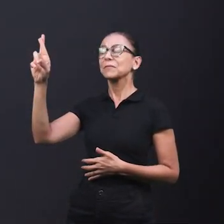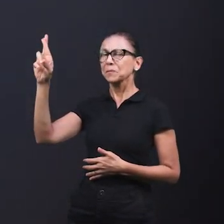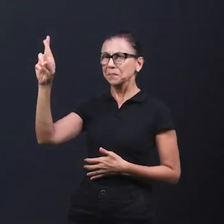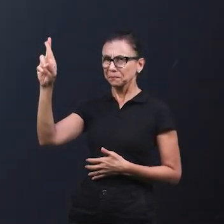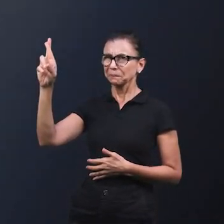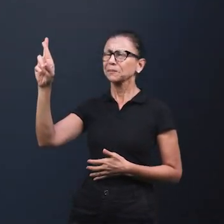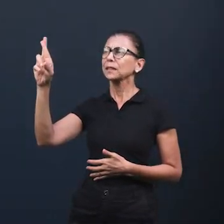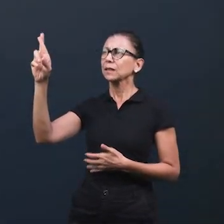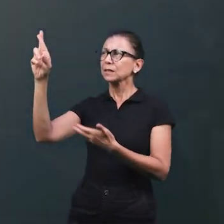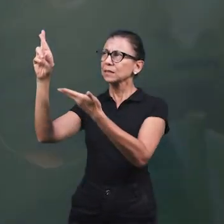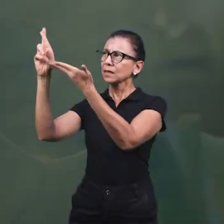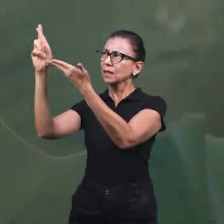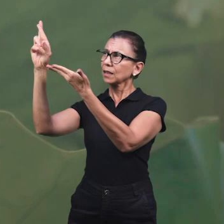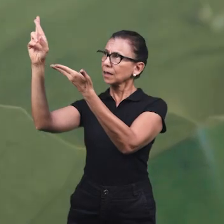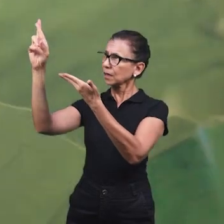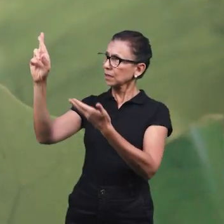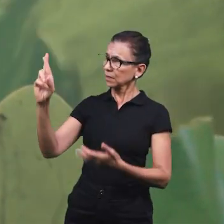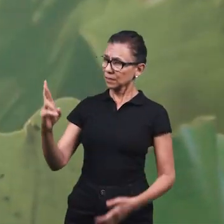Senhor,